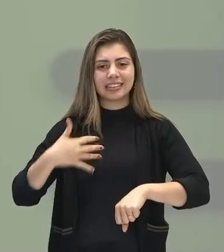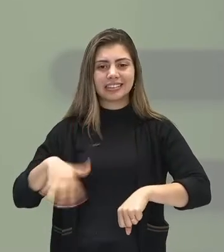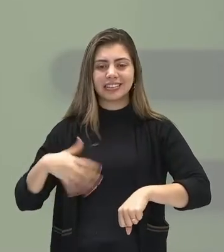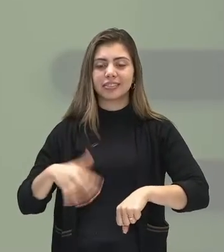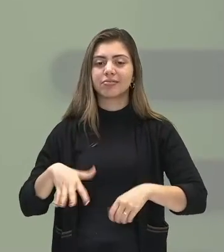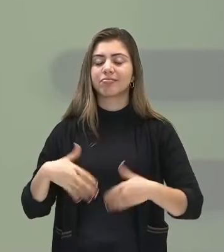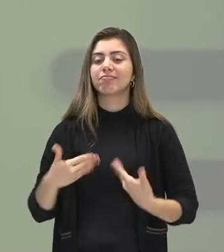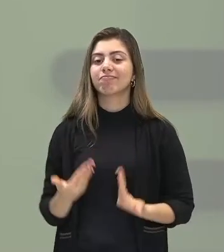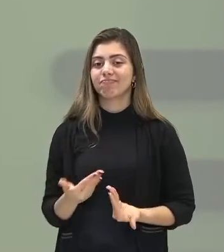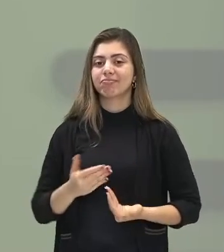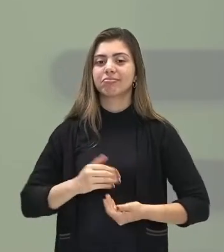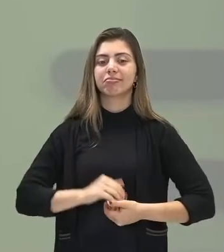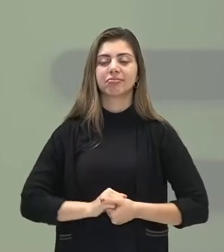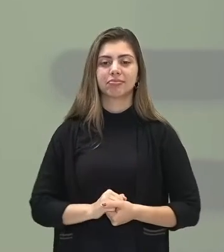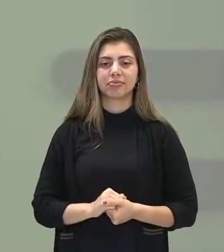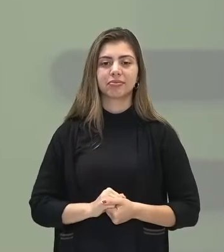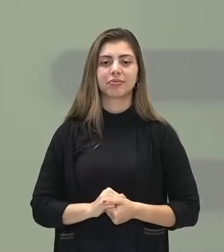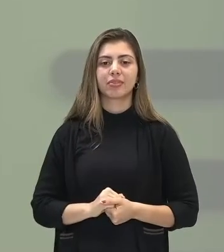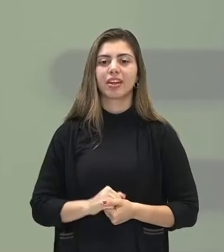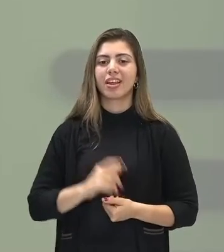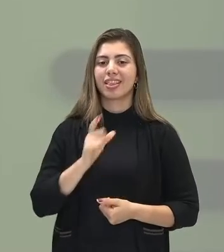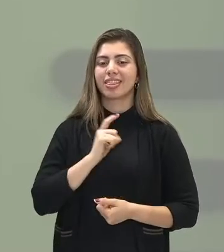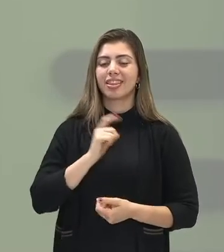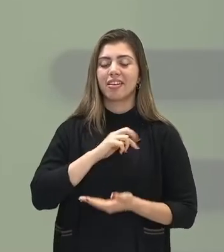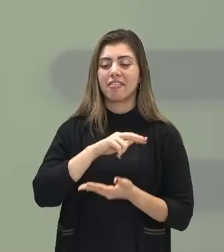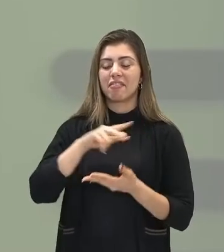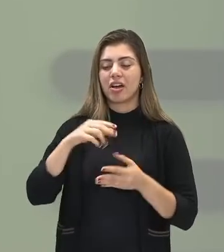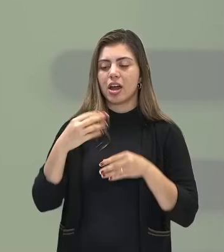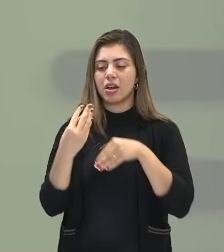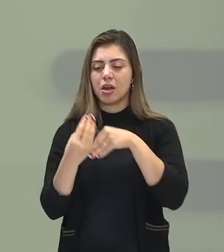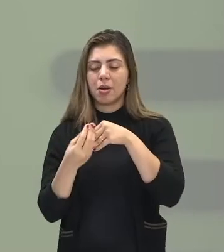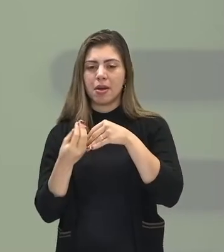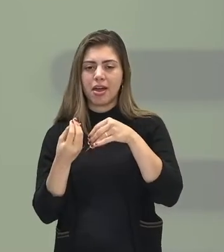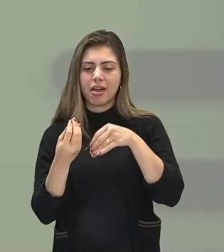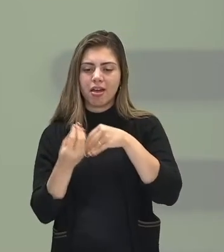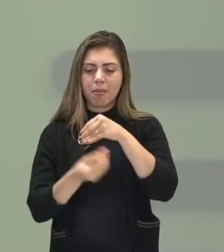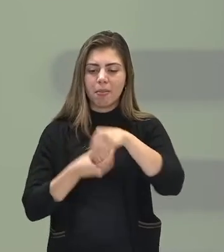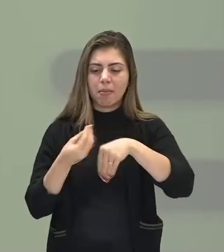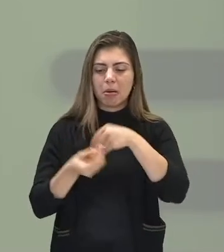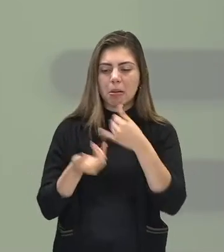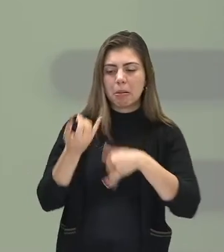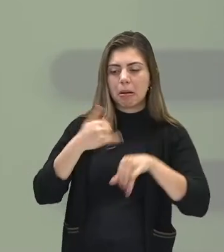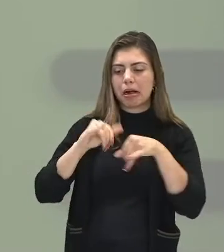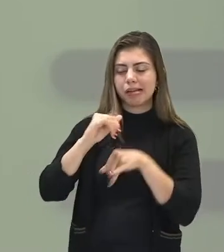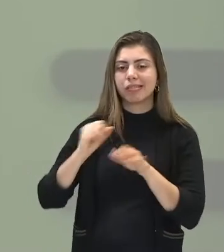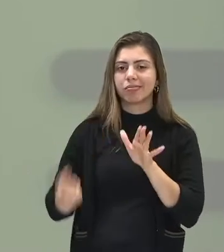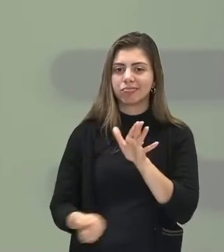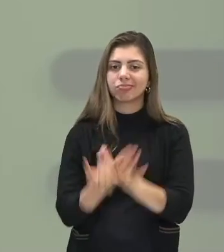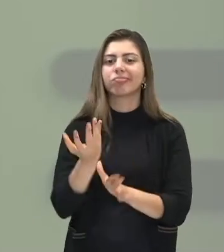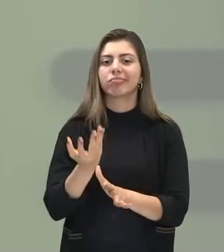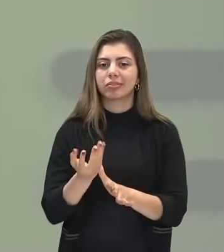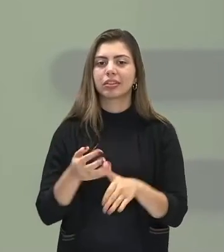o resultado disso são várias reações químicas que ocorrem